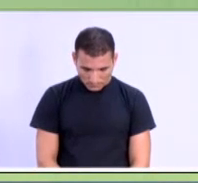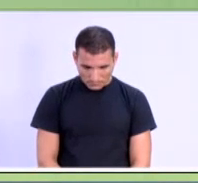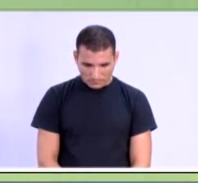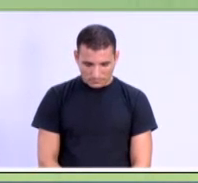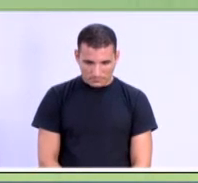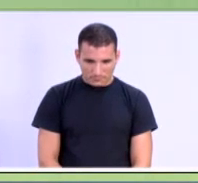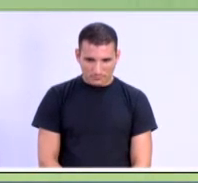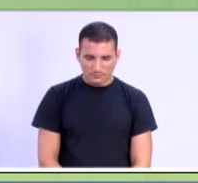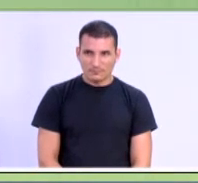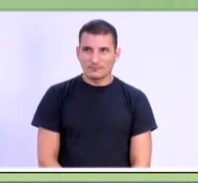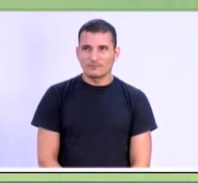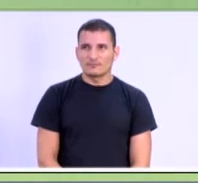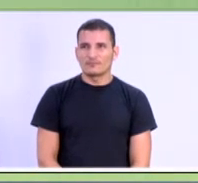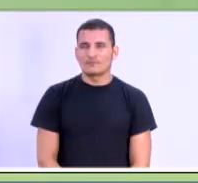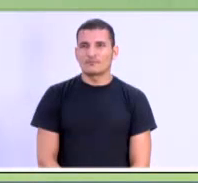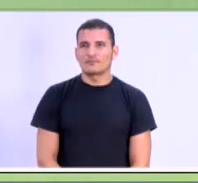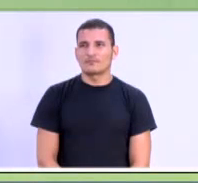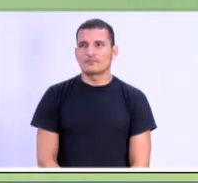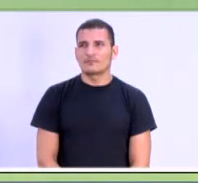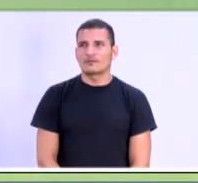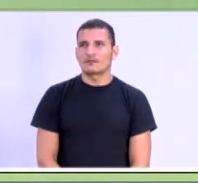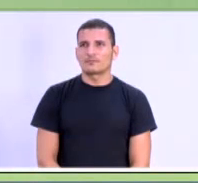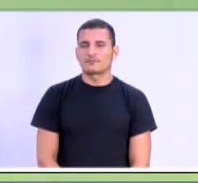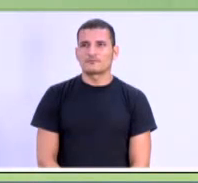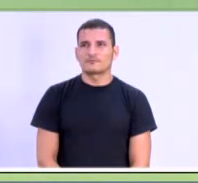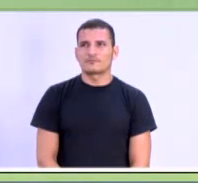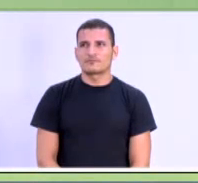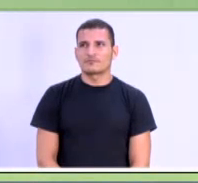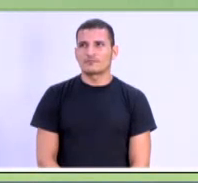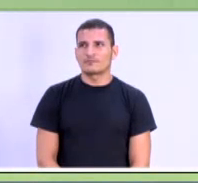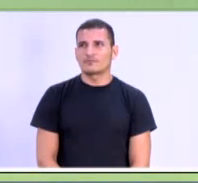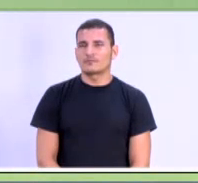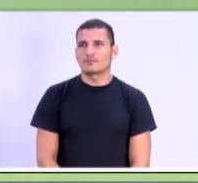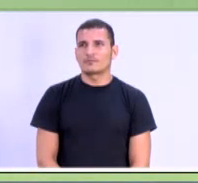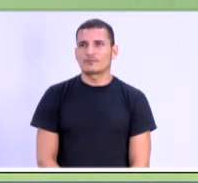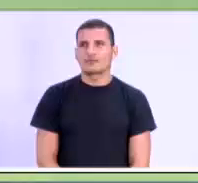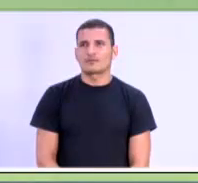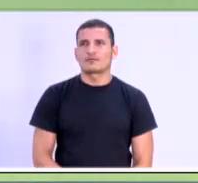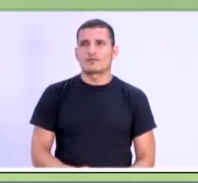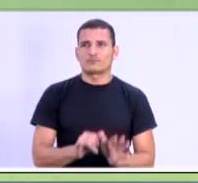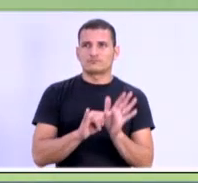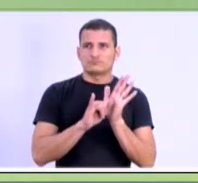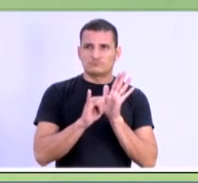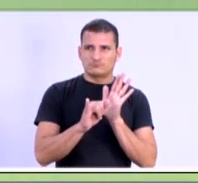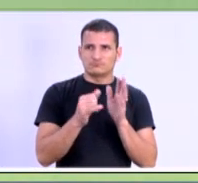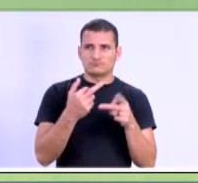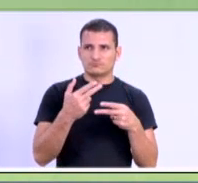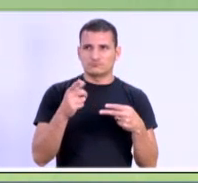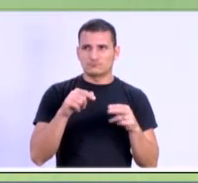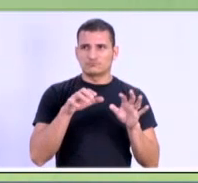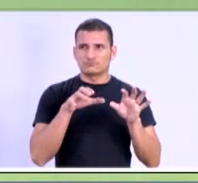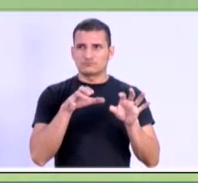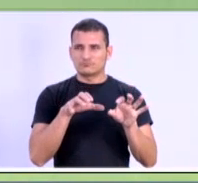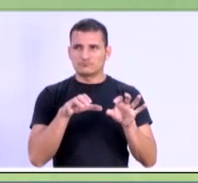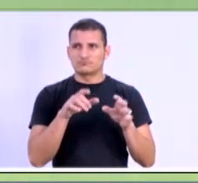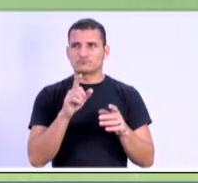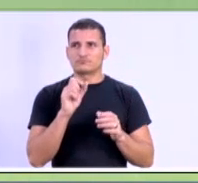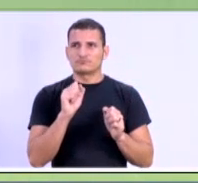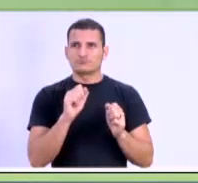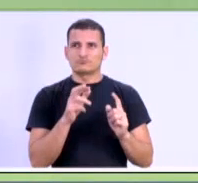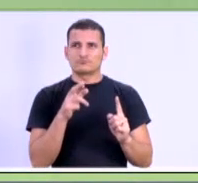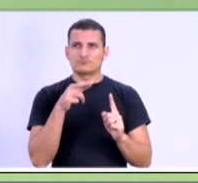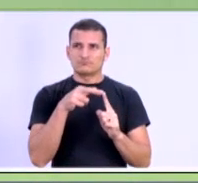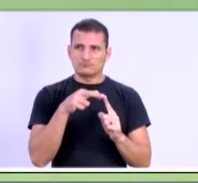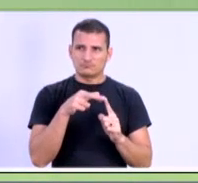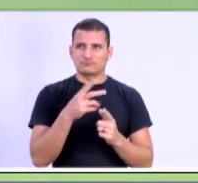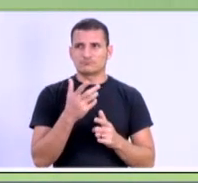Vamos voltar aqui, né? A identidade de um objeto é uma característica que permite denotá-lo ou referenciá-lo diretamente,